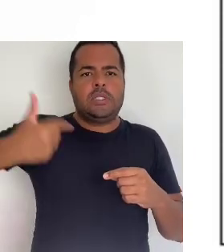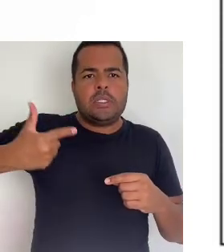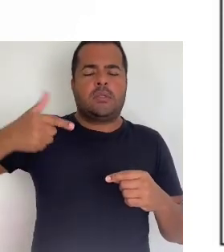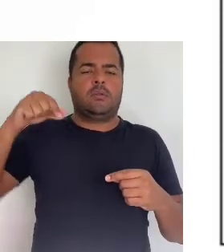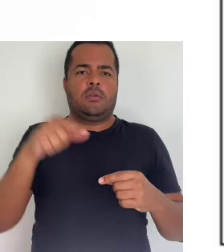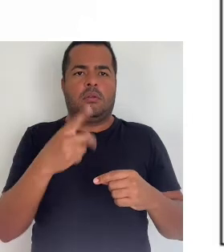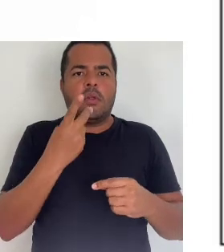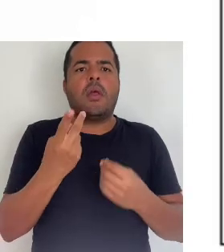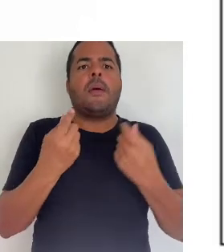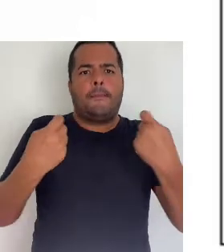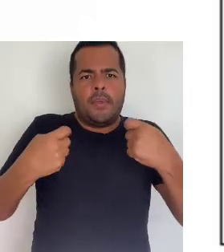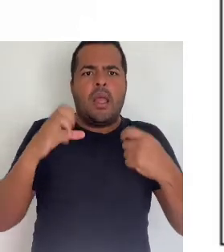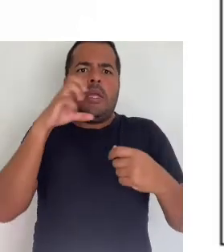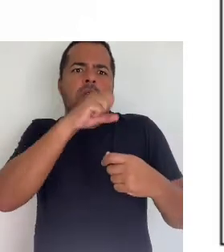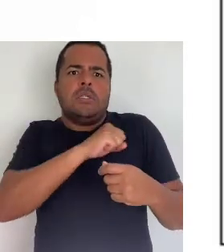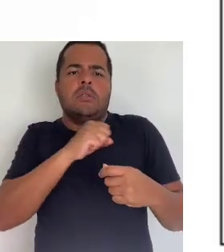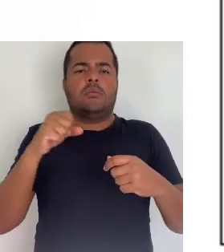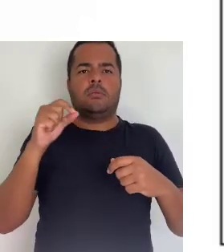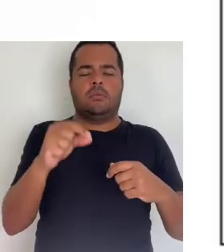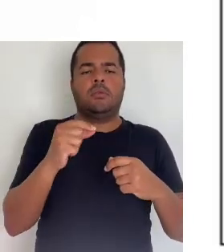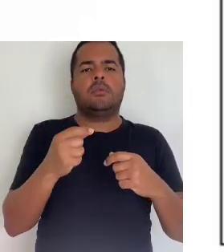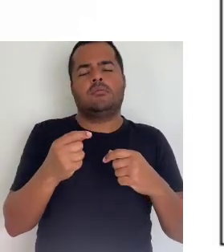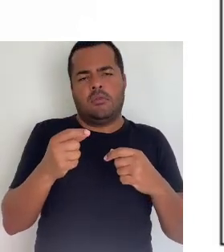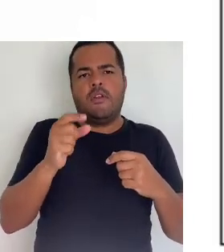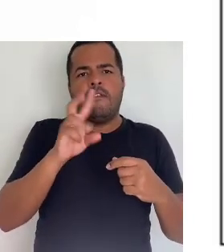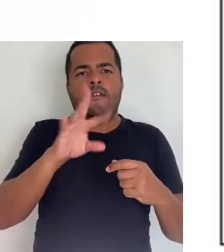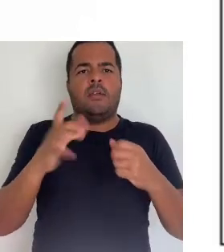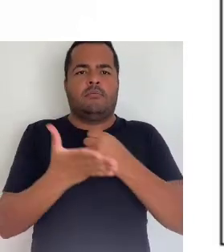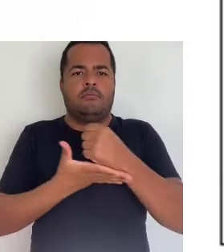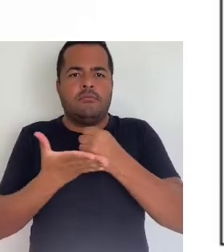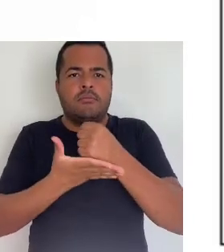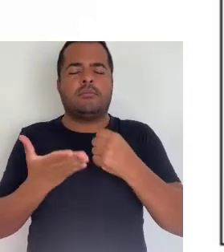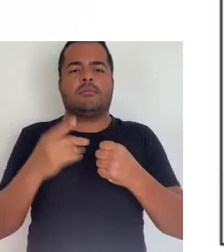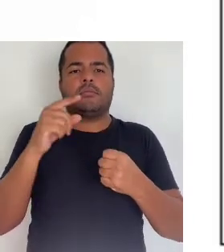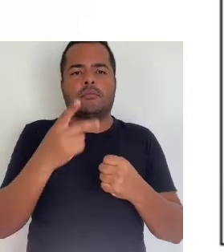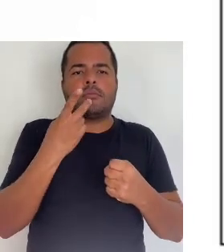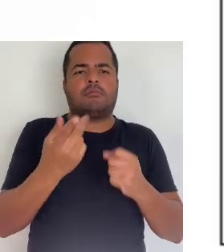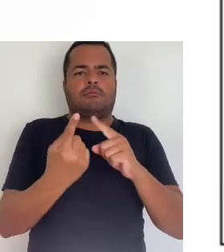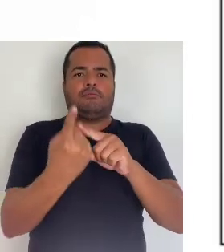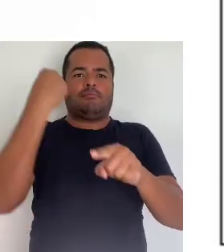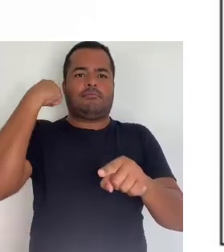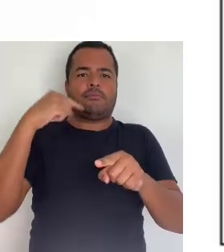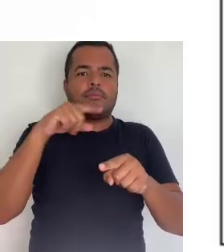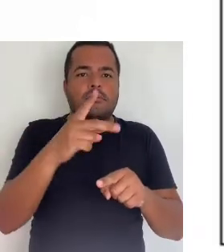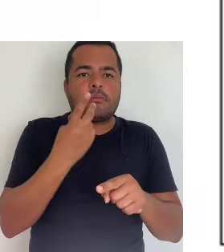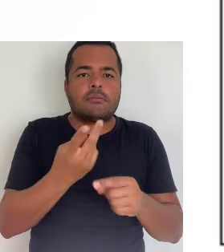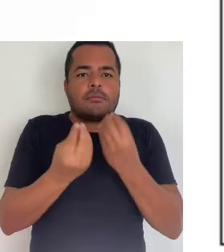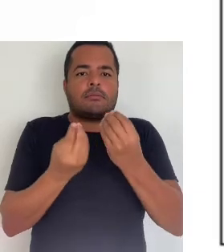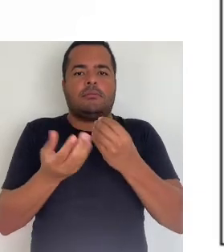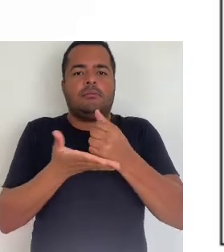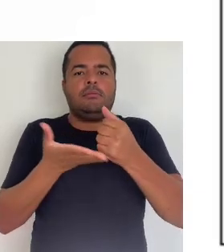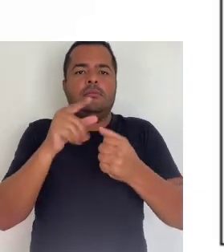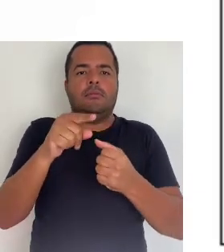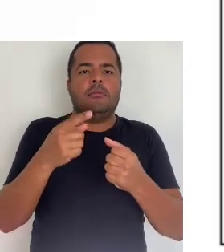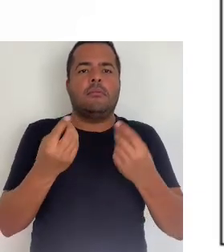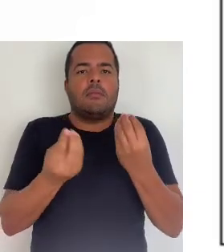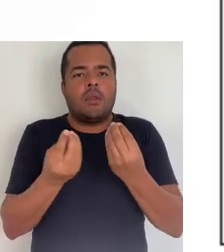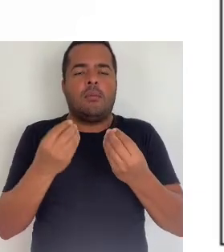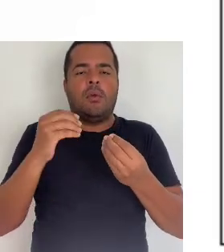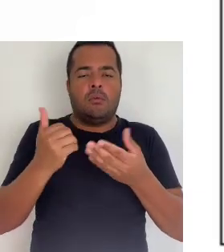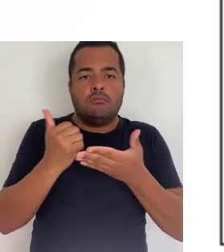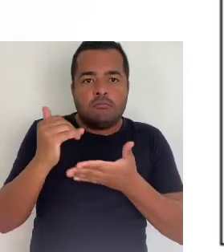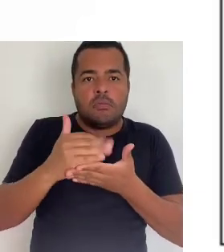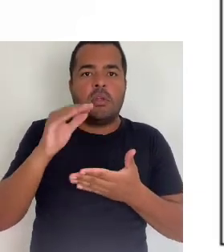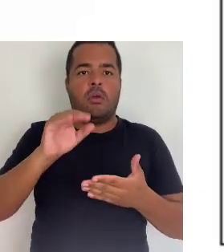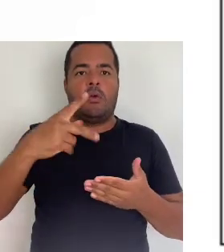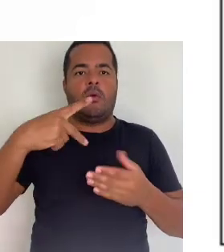carbocádio secundário, eu vou ter na terceira etapa uma etapa rápida, em que você vai ter essa base conjugada que foi gerada lá na primeira etapa,